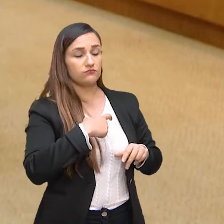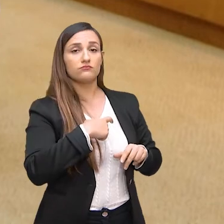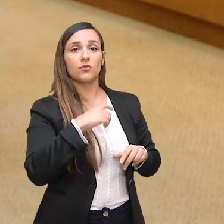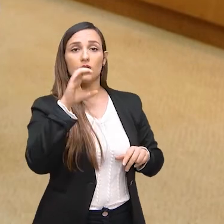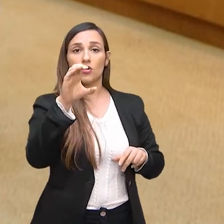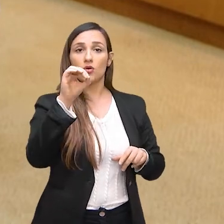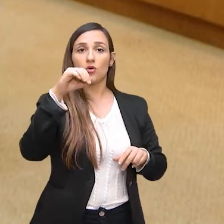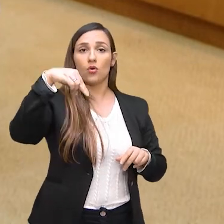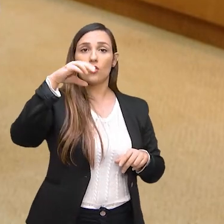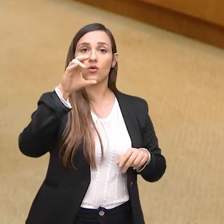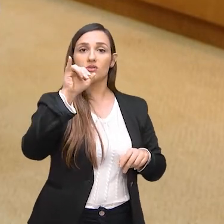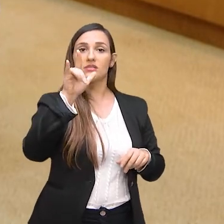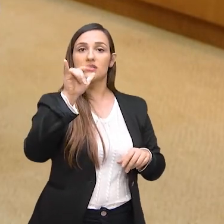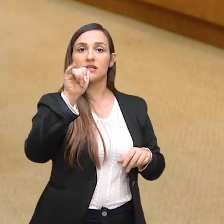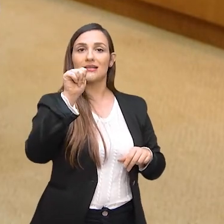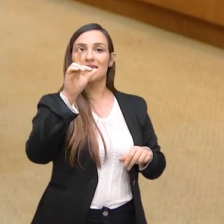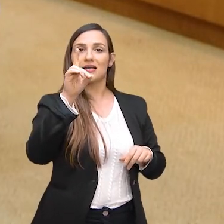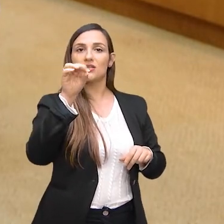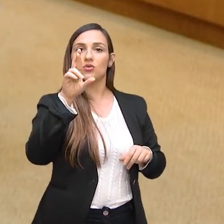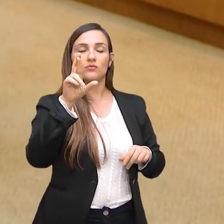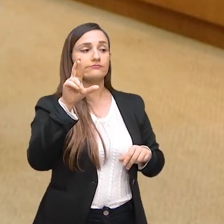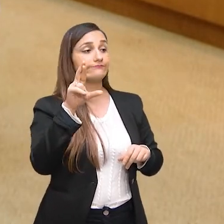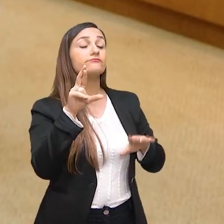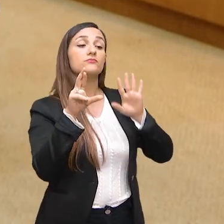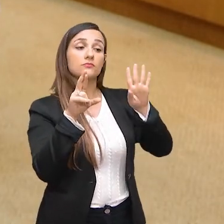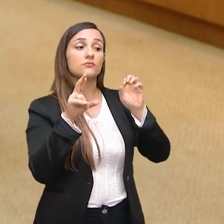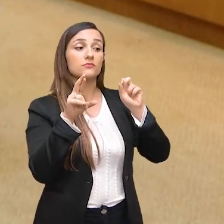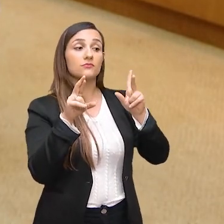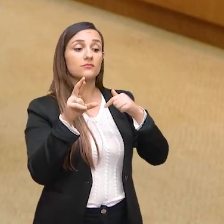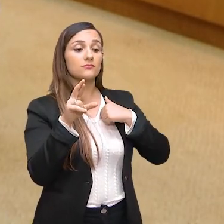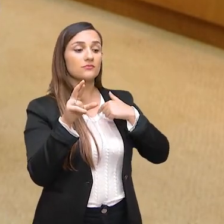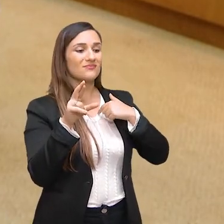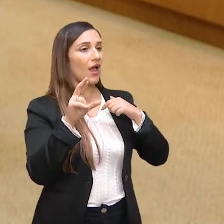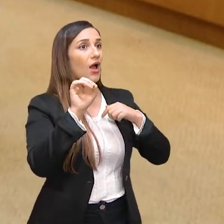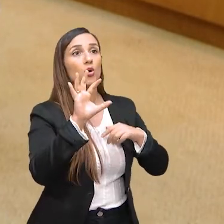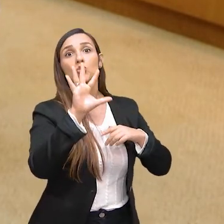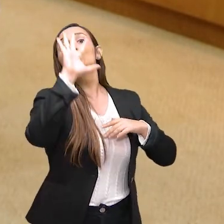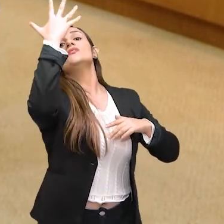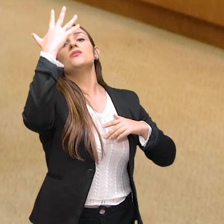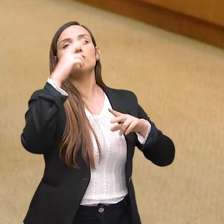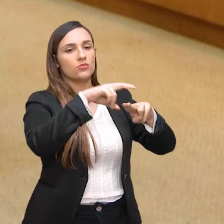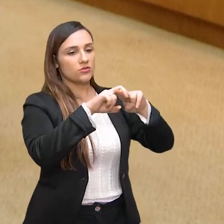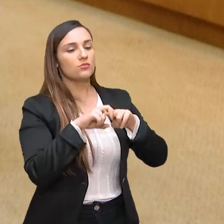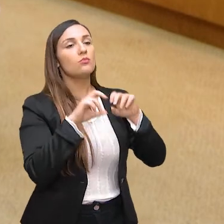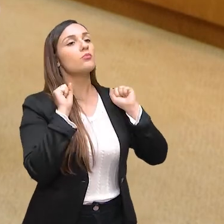é o correto. Porque não há o que aproximar ali. As partes surgiu aquele fato, era um